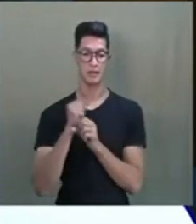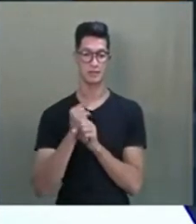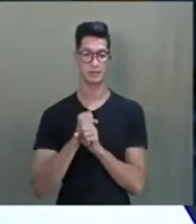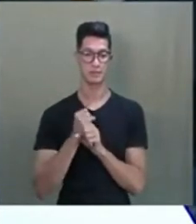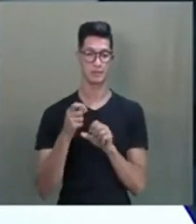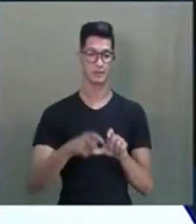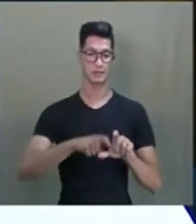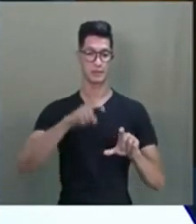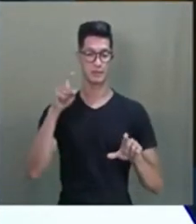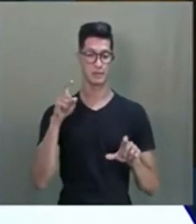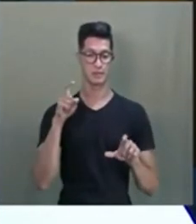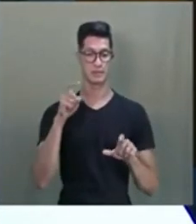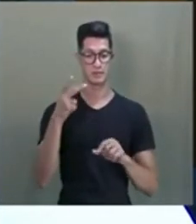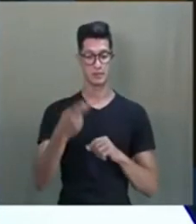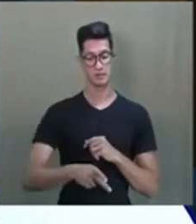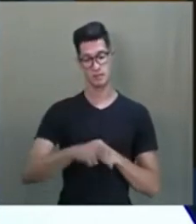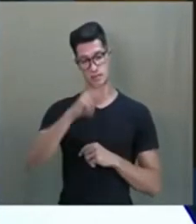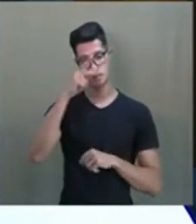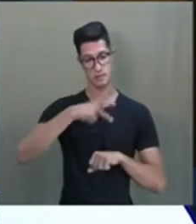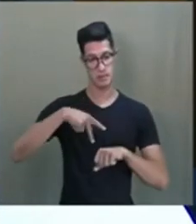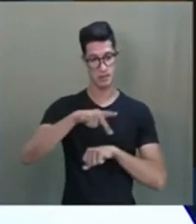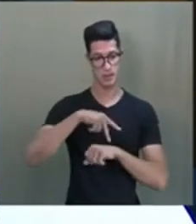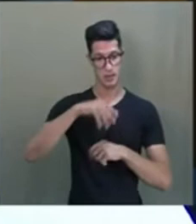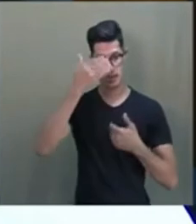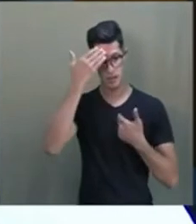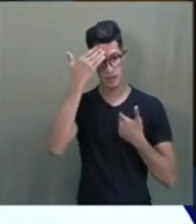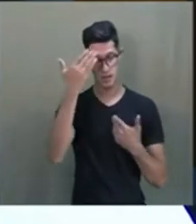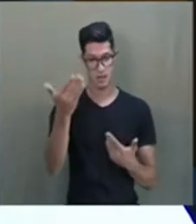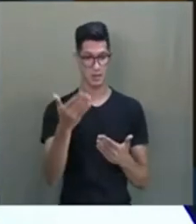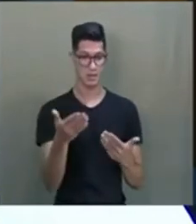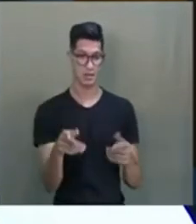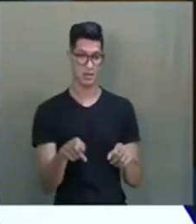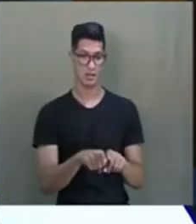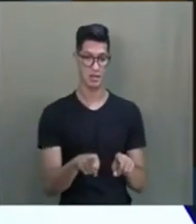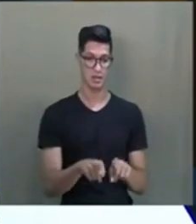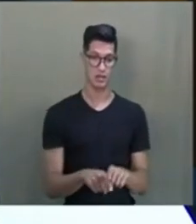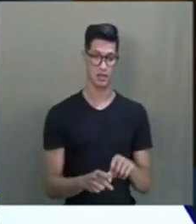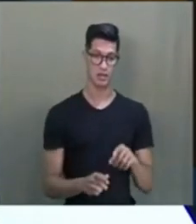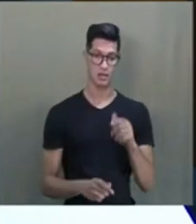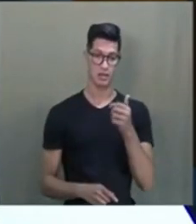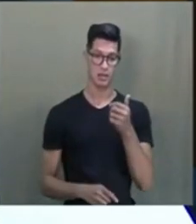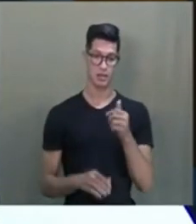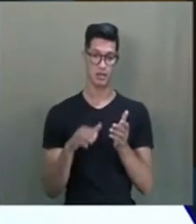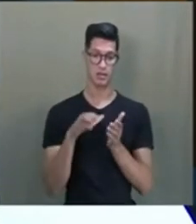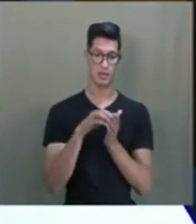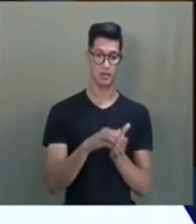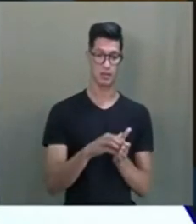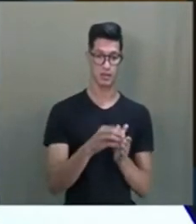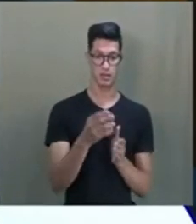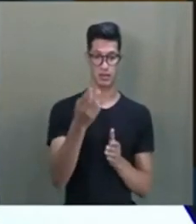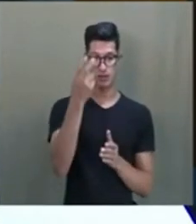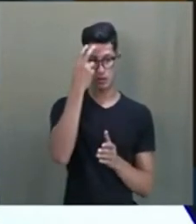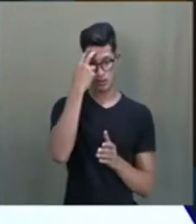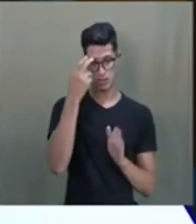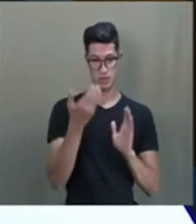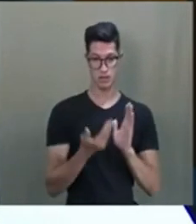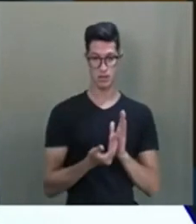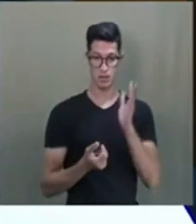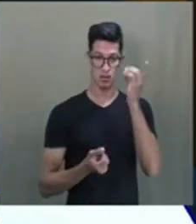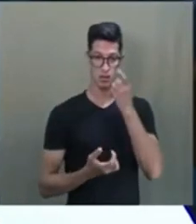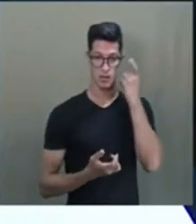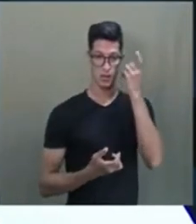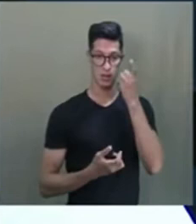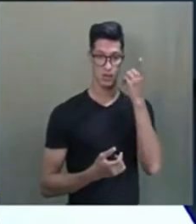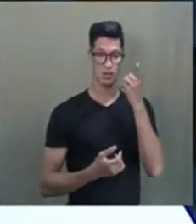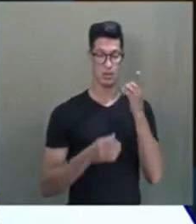da independência no país. Agradeço ainda ao Centro Cultural da Câmara dos Deputados,